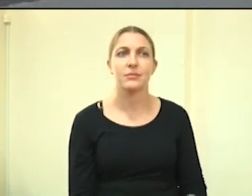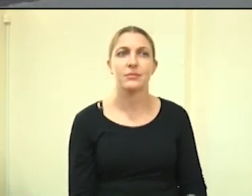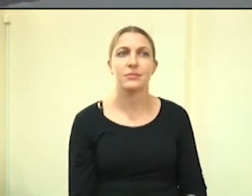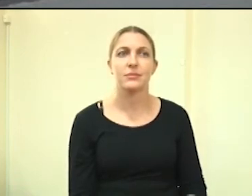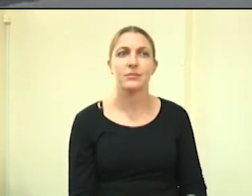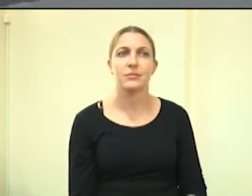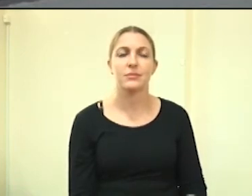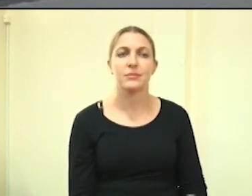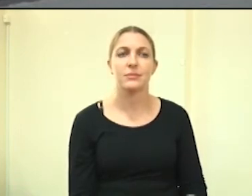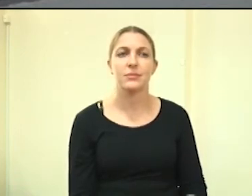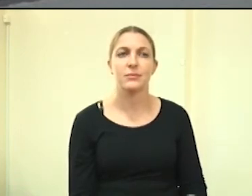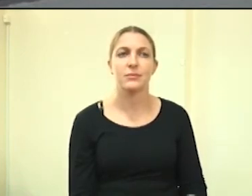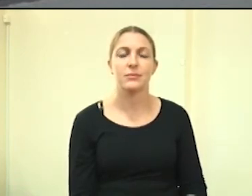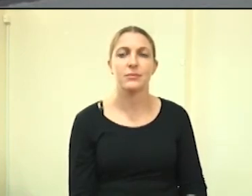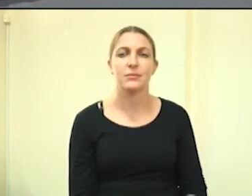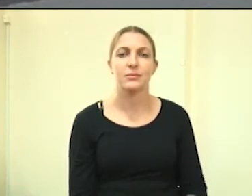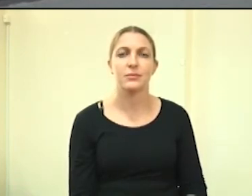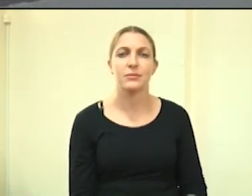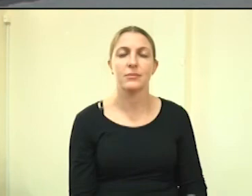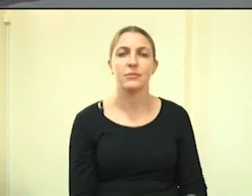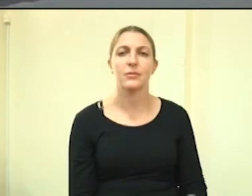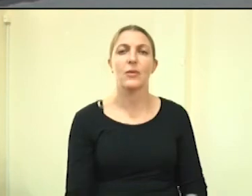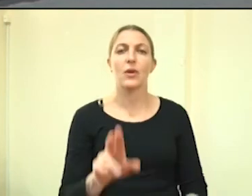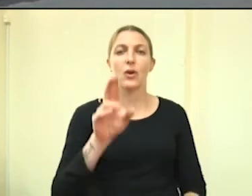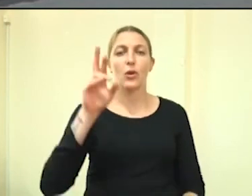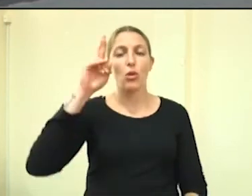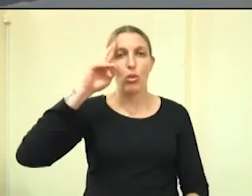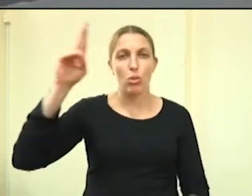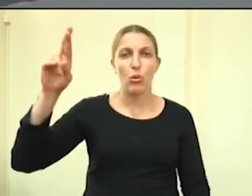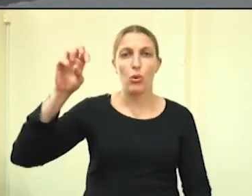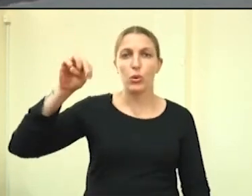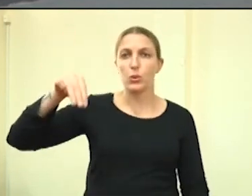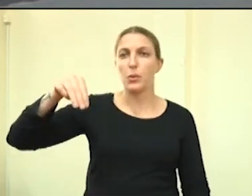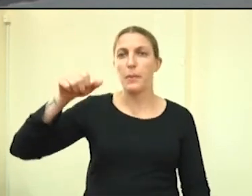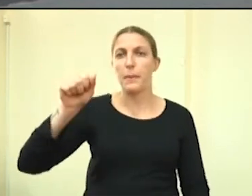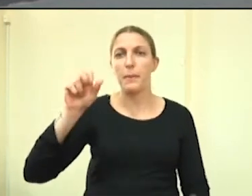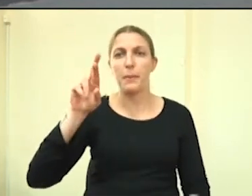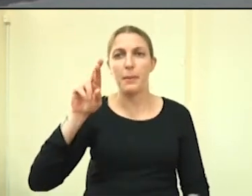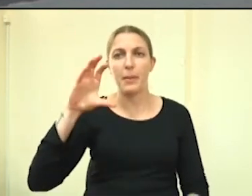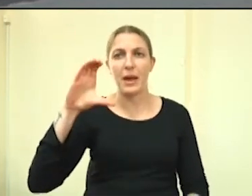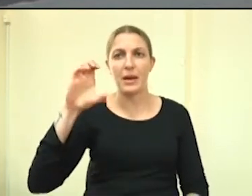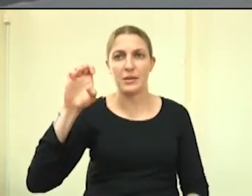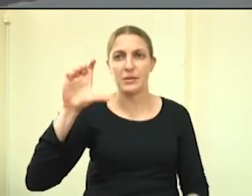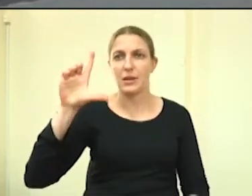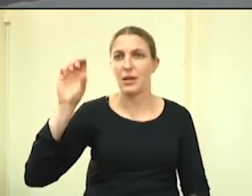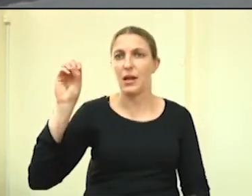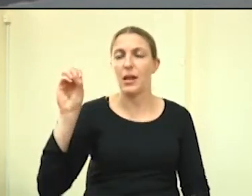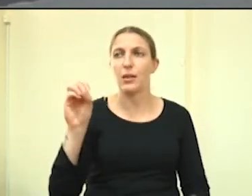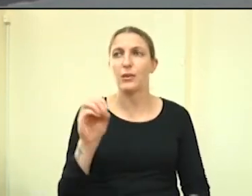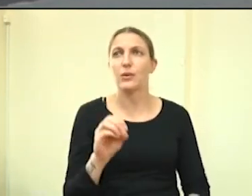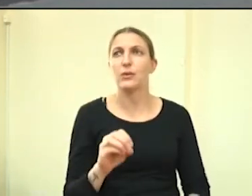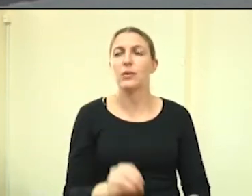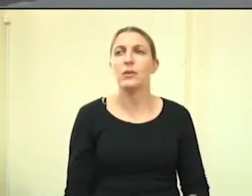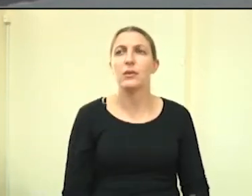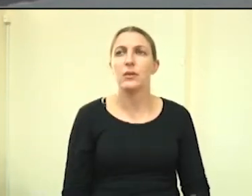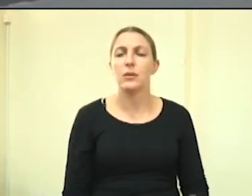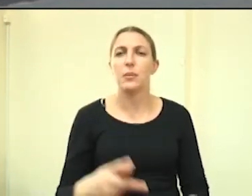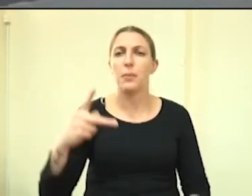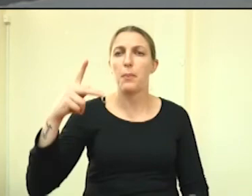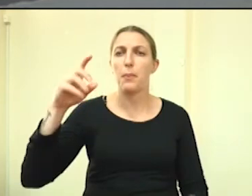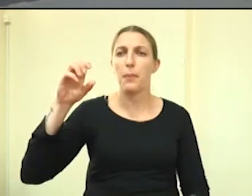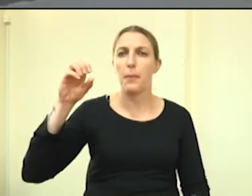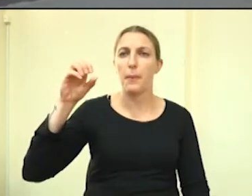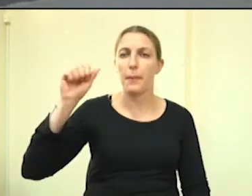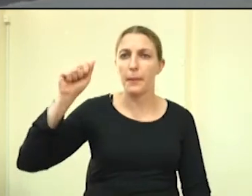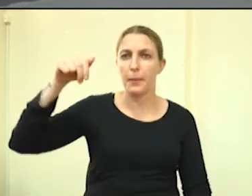número 42, de propriedade de Marcelo Poi Freiner, com extensão de 637,10 metros, com a rua